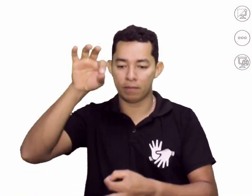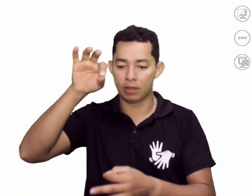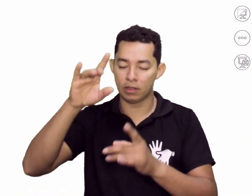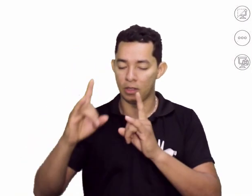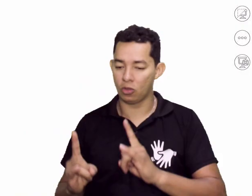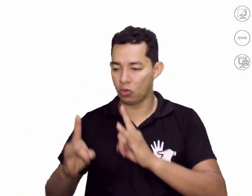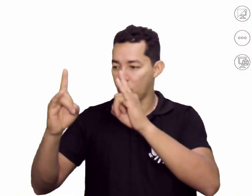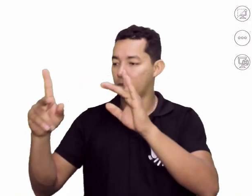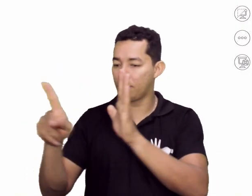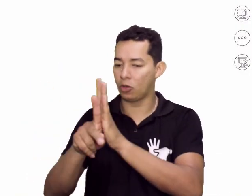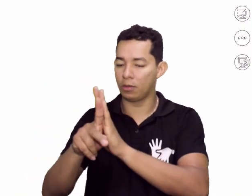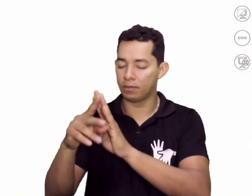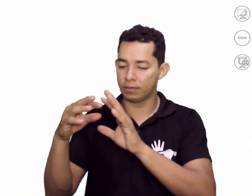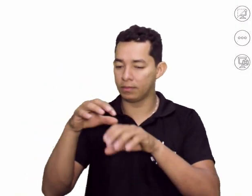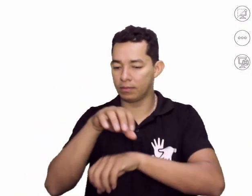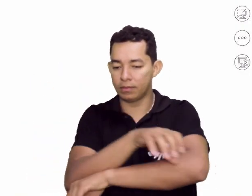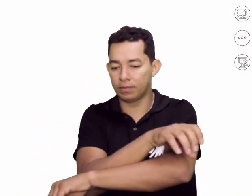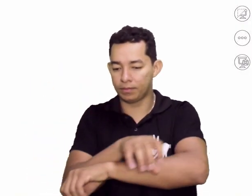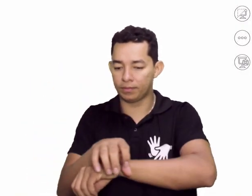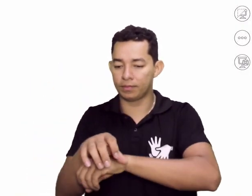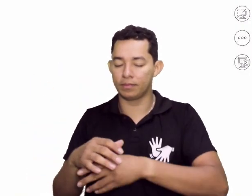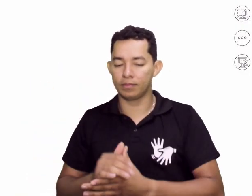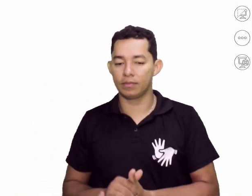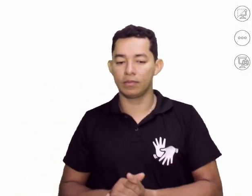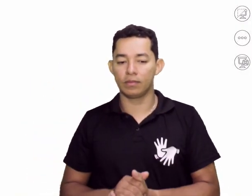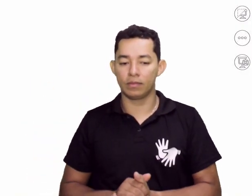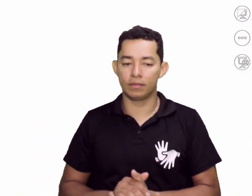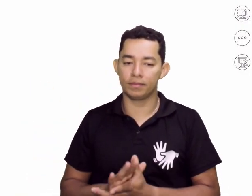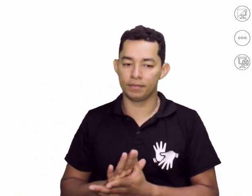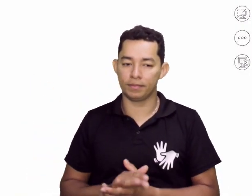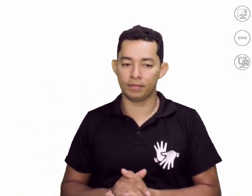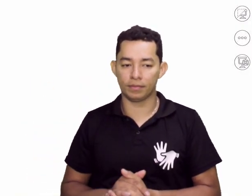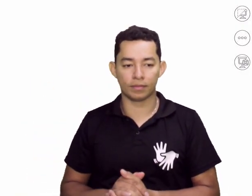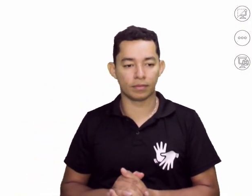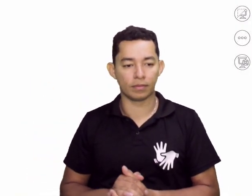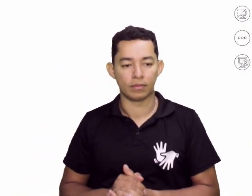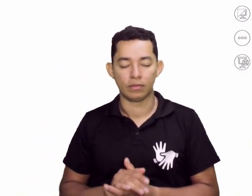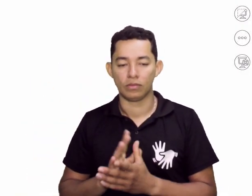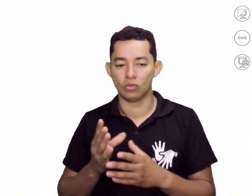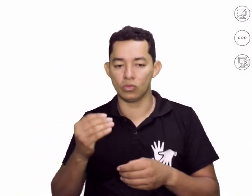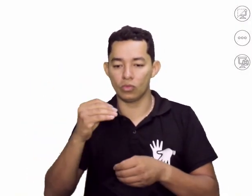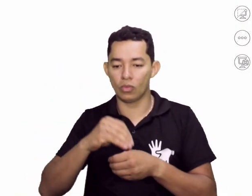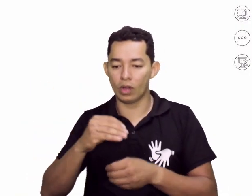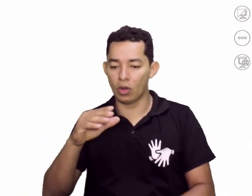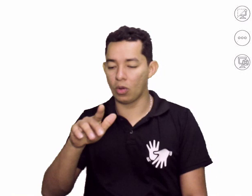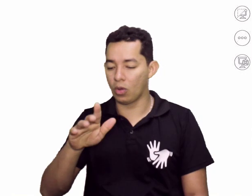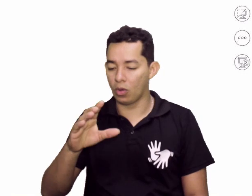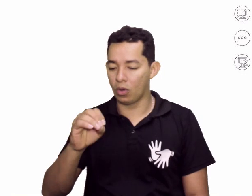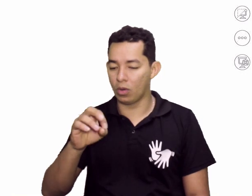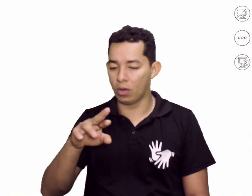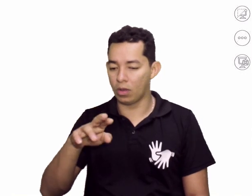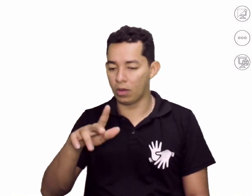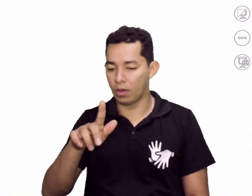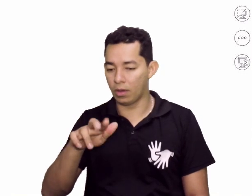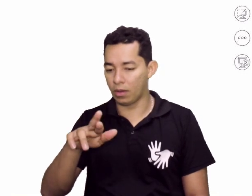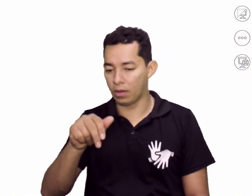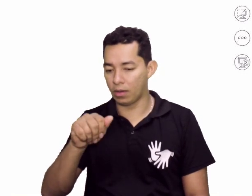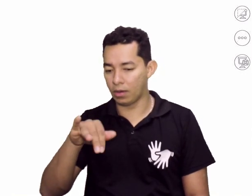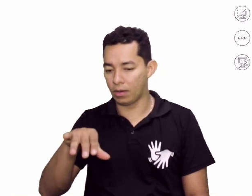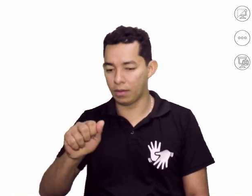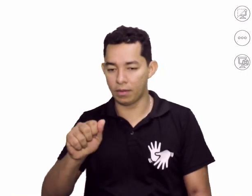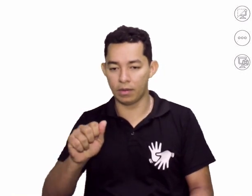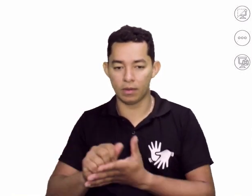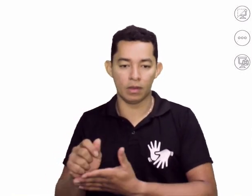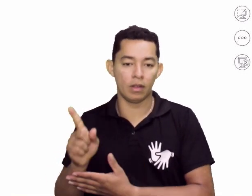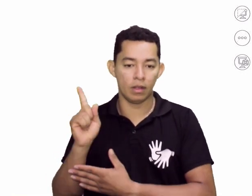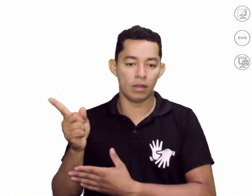prédios, né? O espaço, então, é utilizado como componente da coreografia. Então, esse